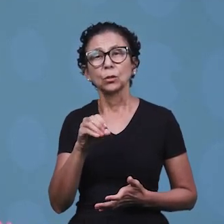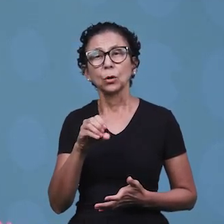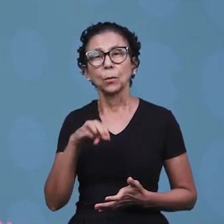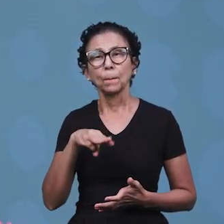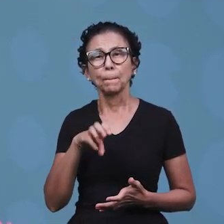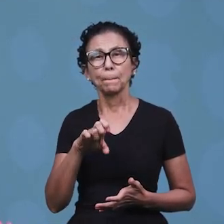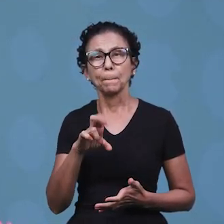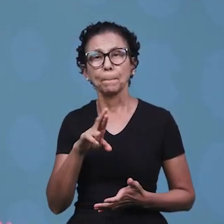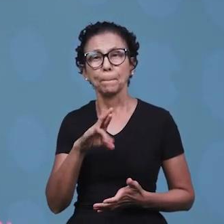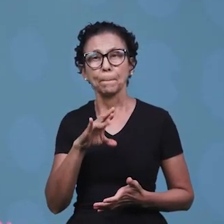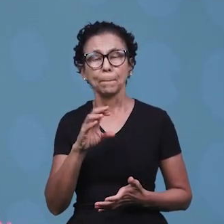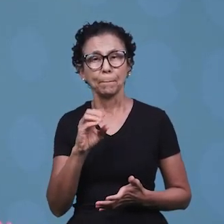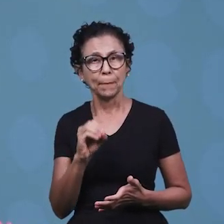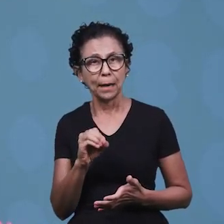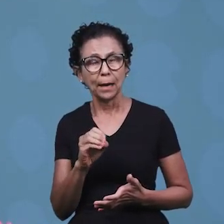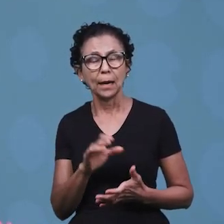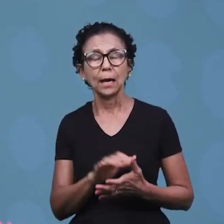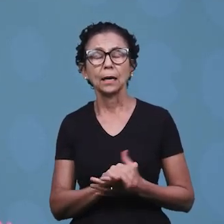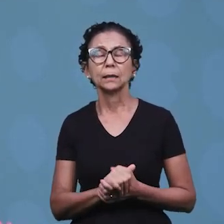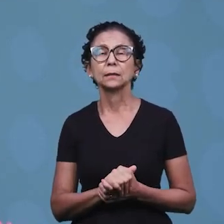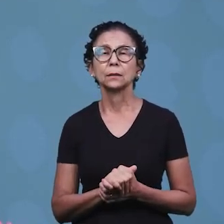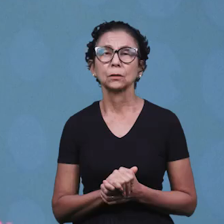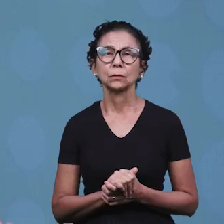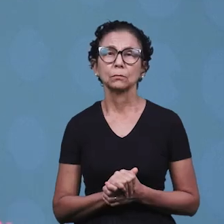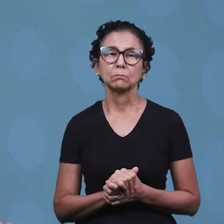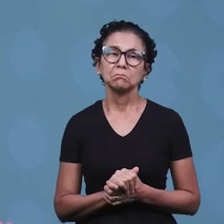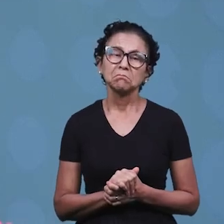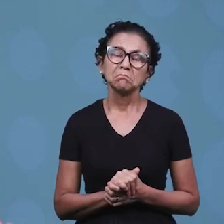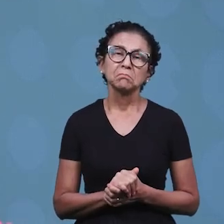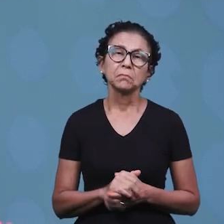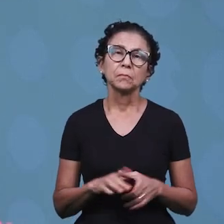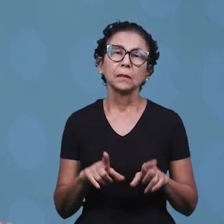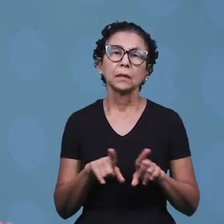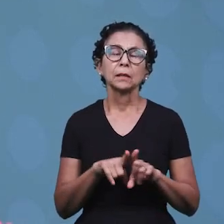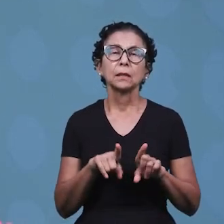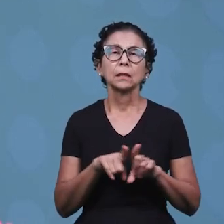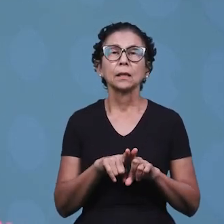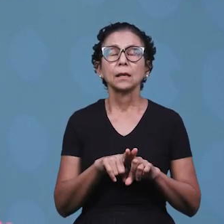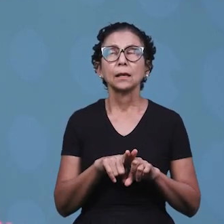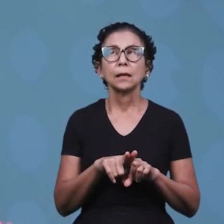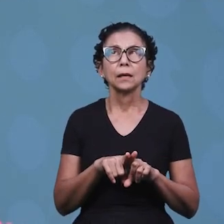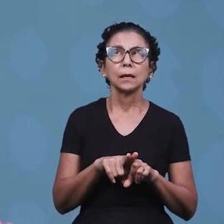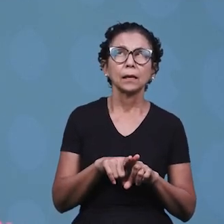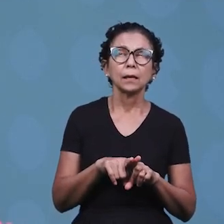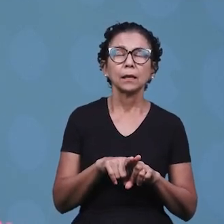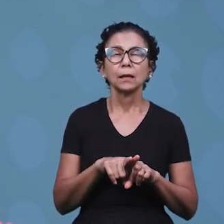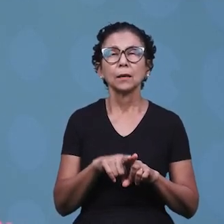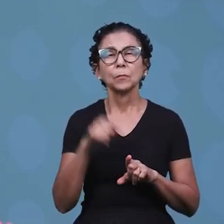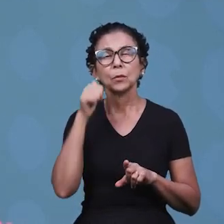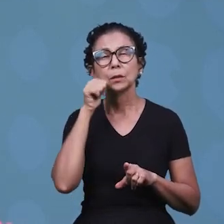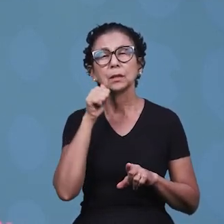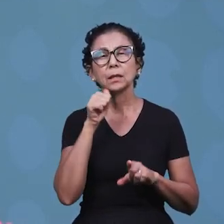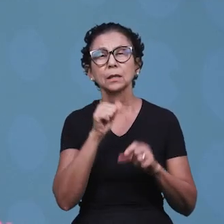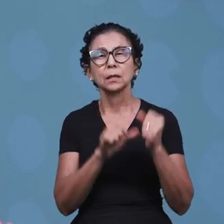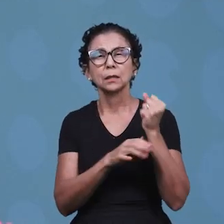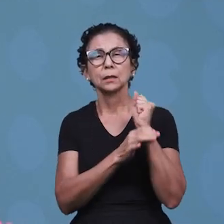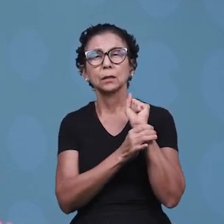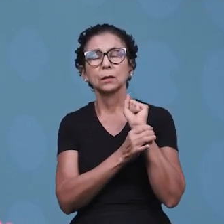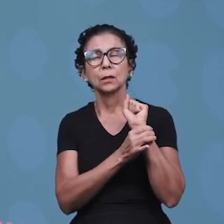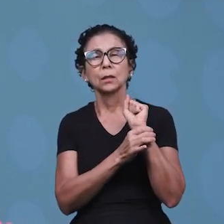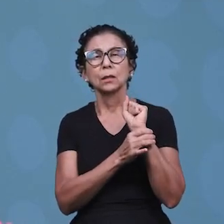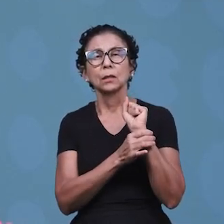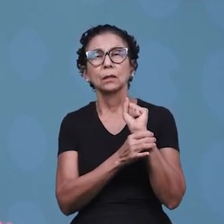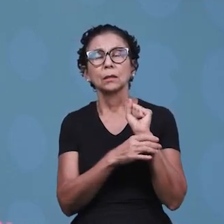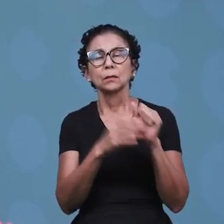mais trombos, formação de trombos, mulheres que têm doenças graves do fígado e dos